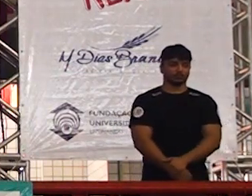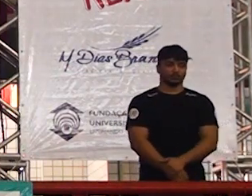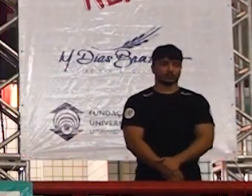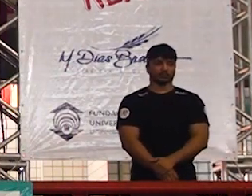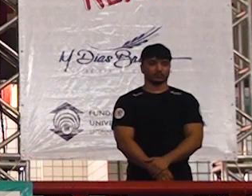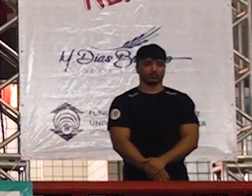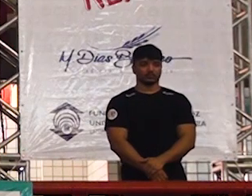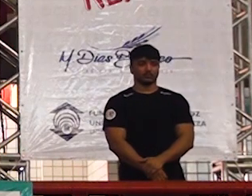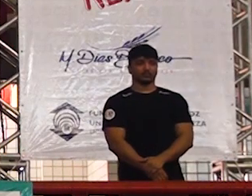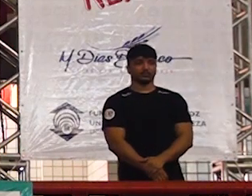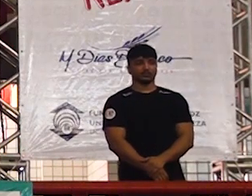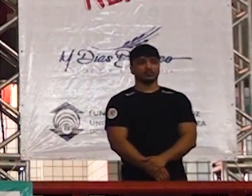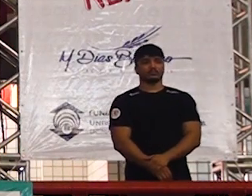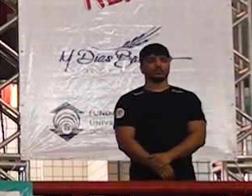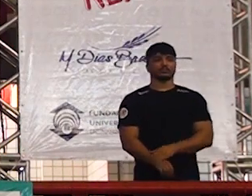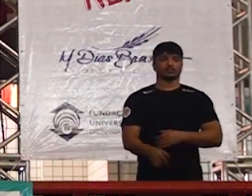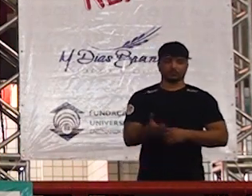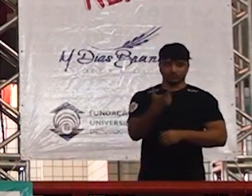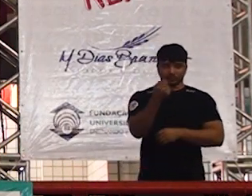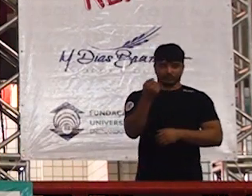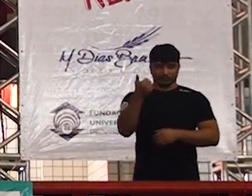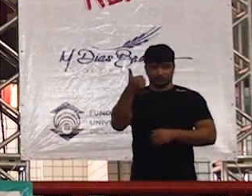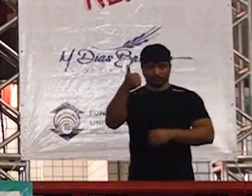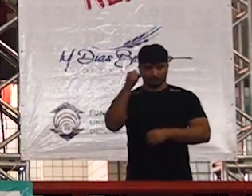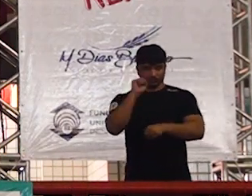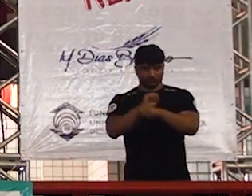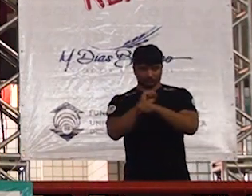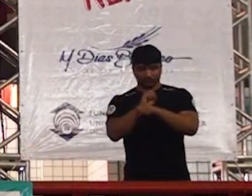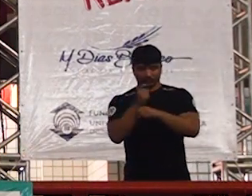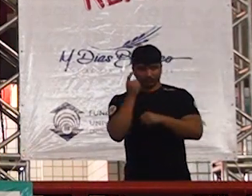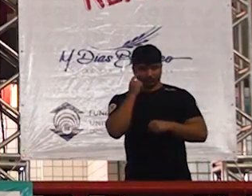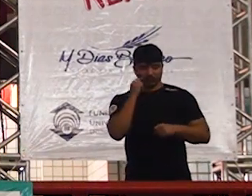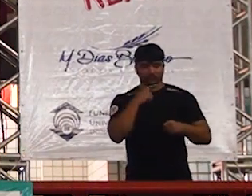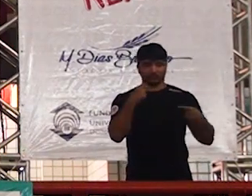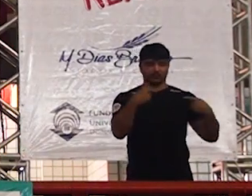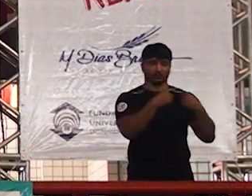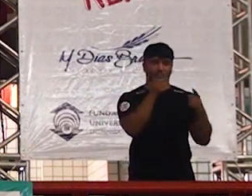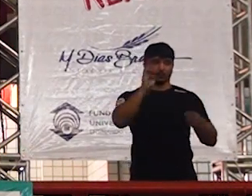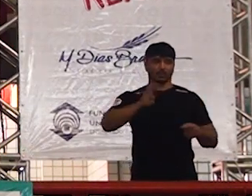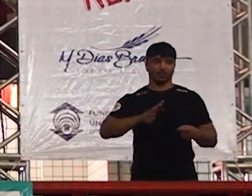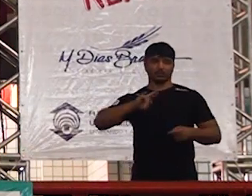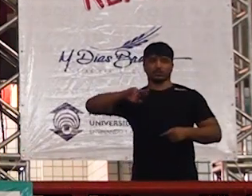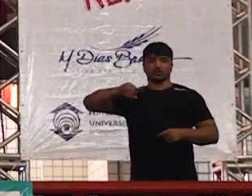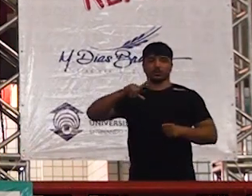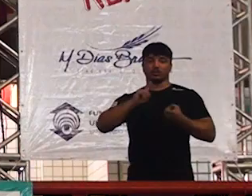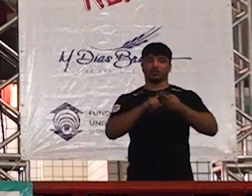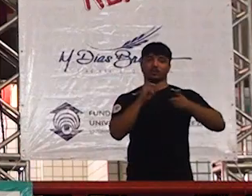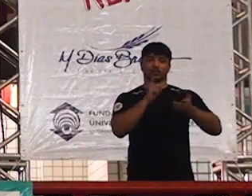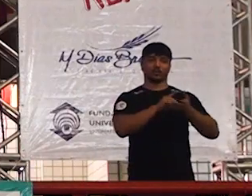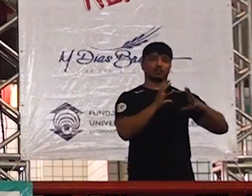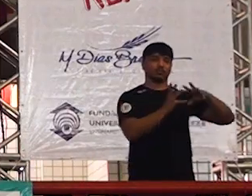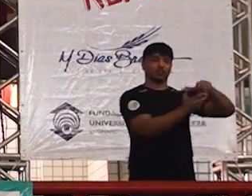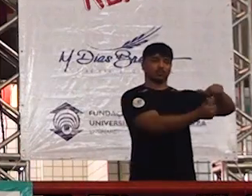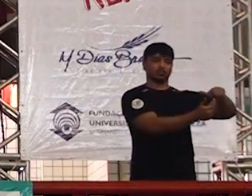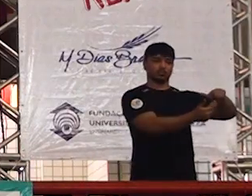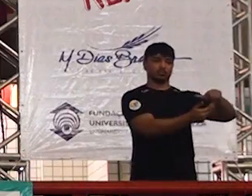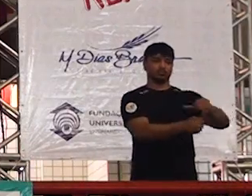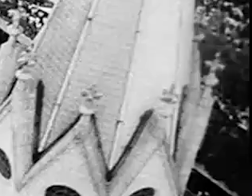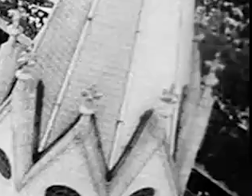Paramos na edição de 2001, para provar para ti que ela não foi necessariamente Brasil, foi mundo. Vamos para